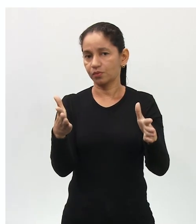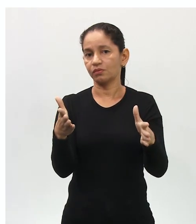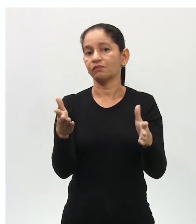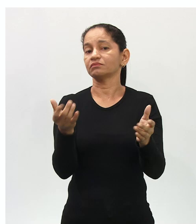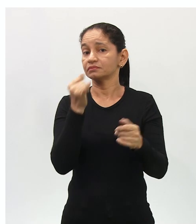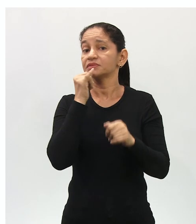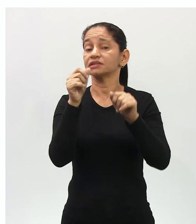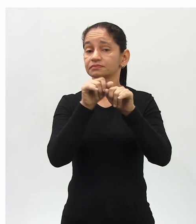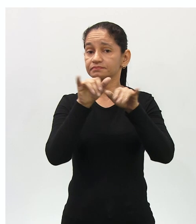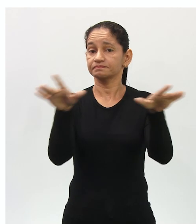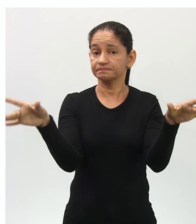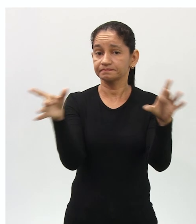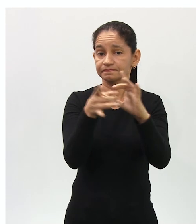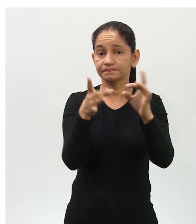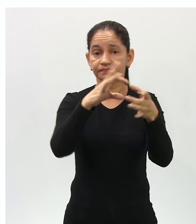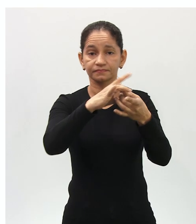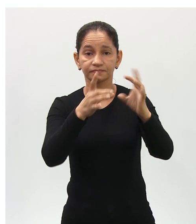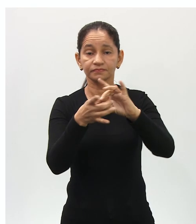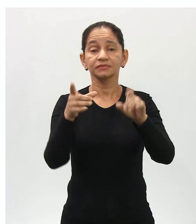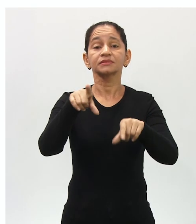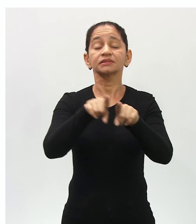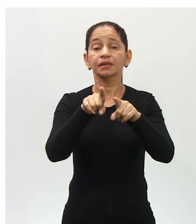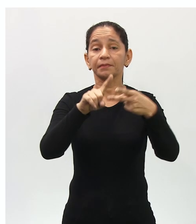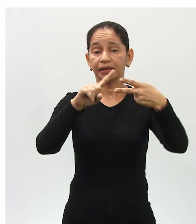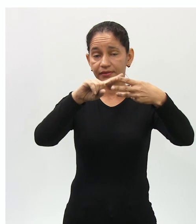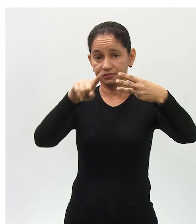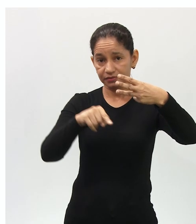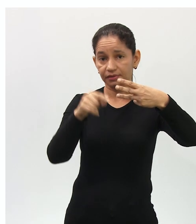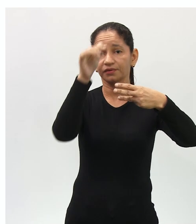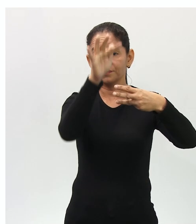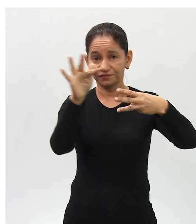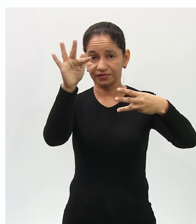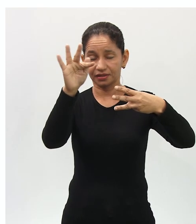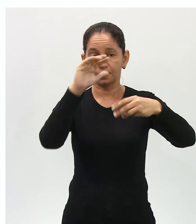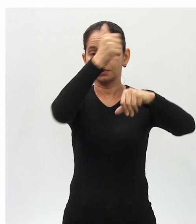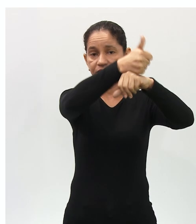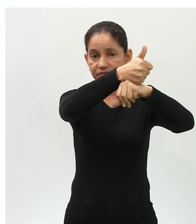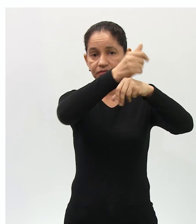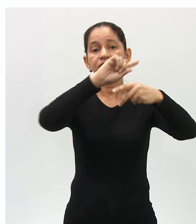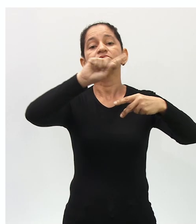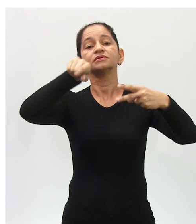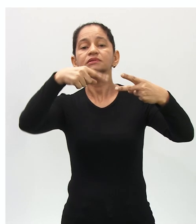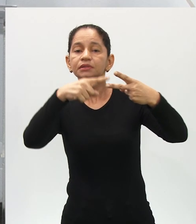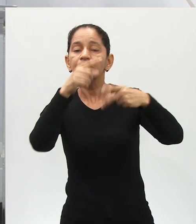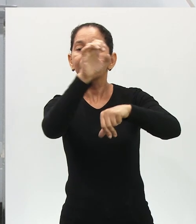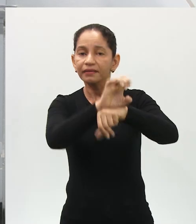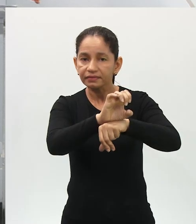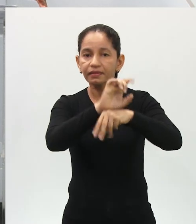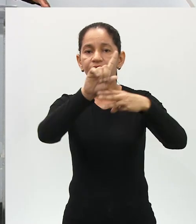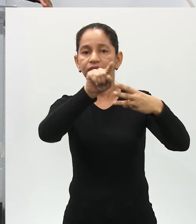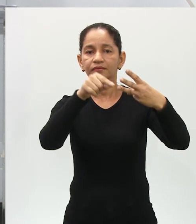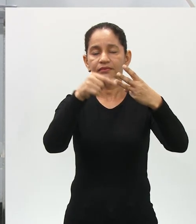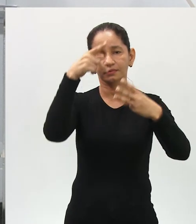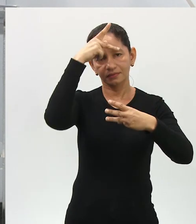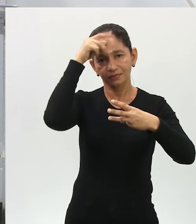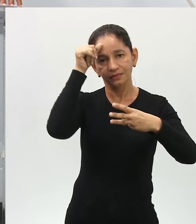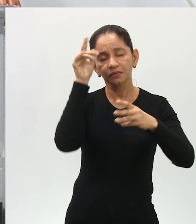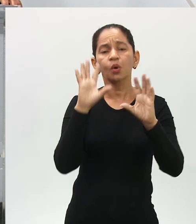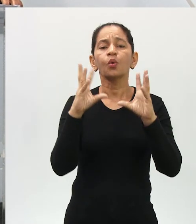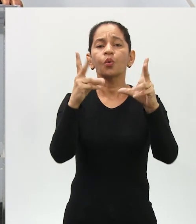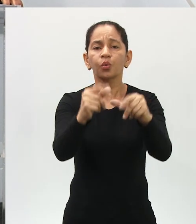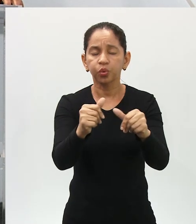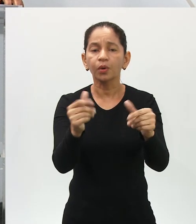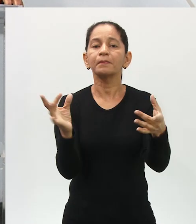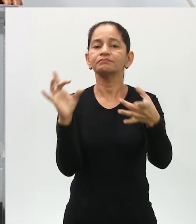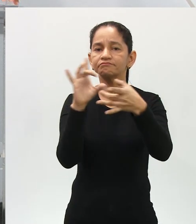integração obrigatória entre os planos nacionais, regionais e intersetoriais. Então, quem deseja planejar alguma coisa, os órgãos